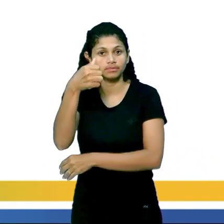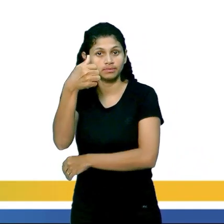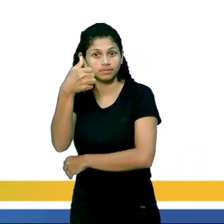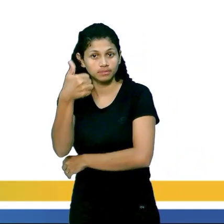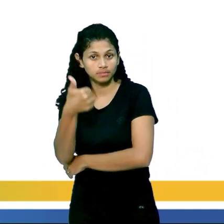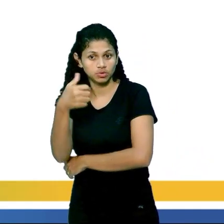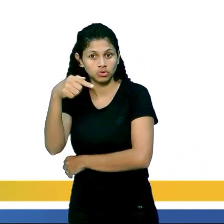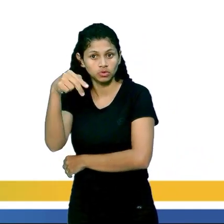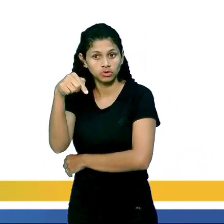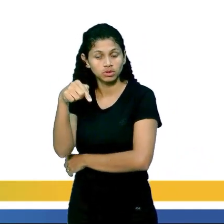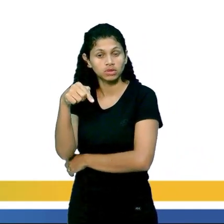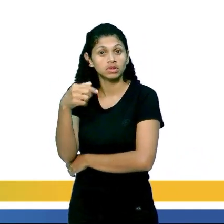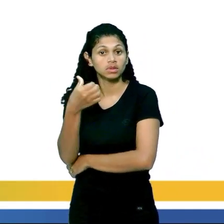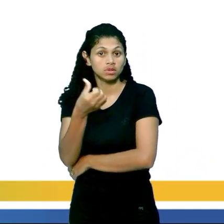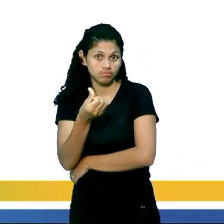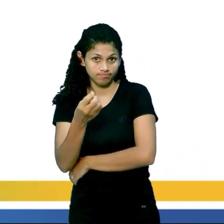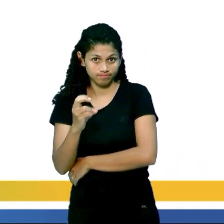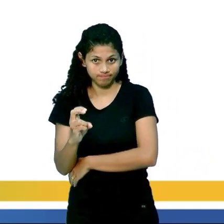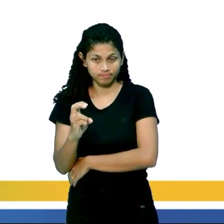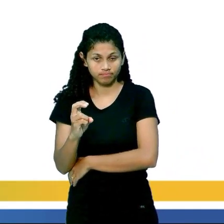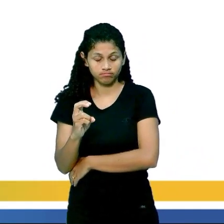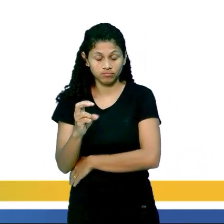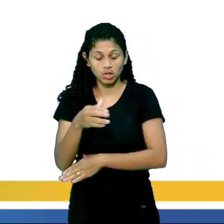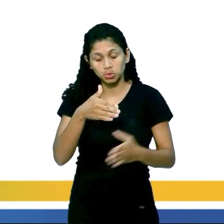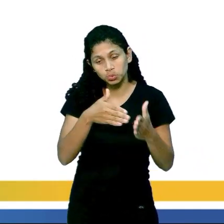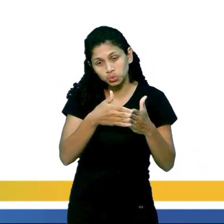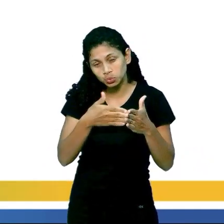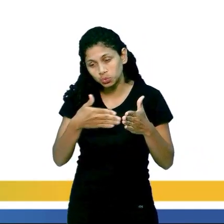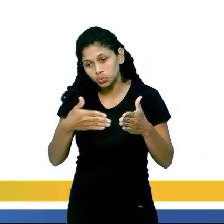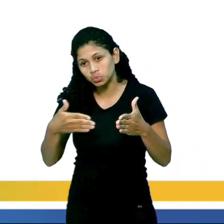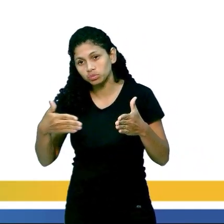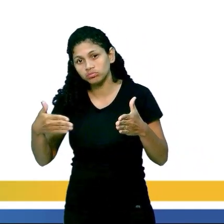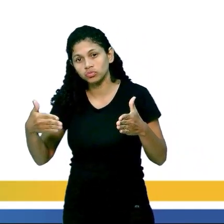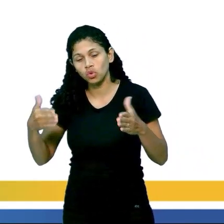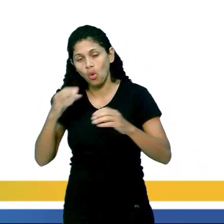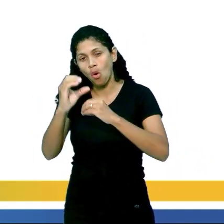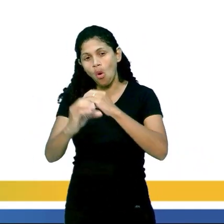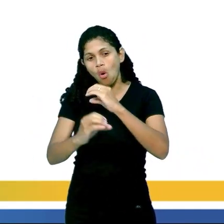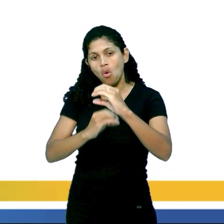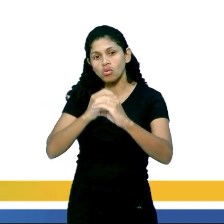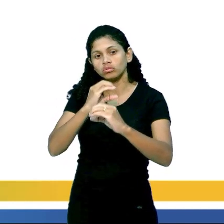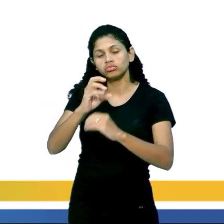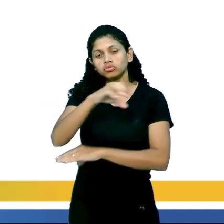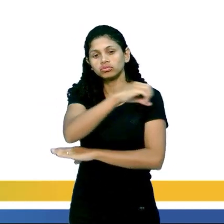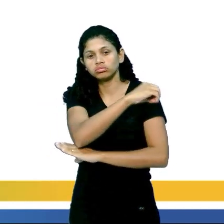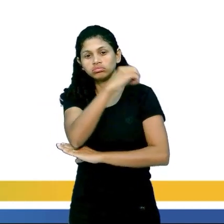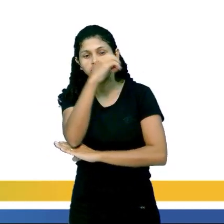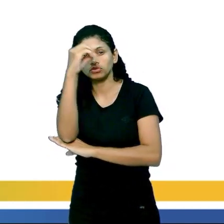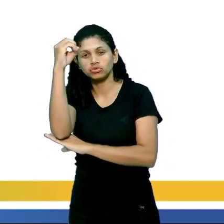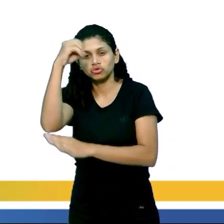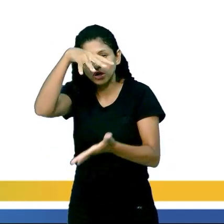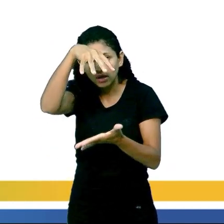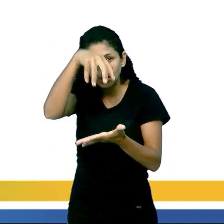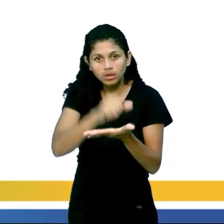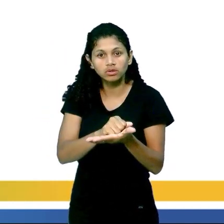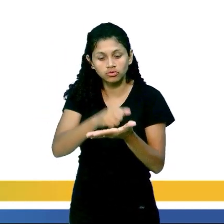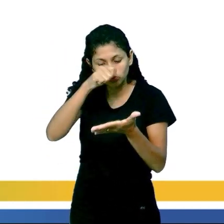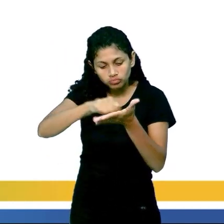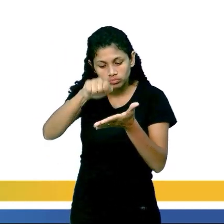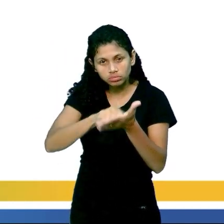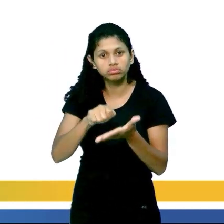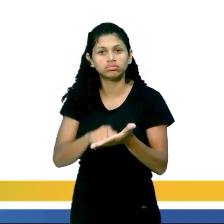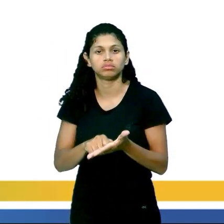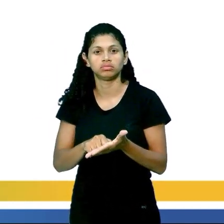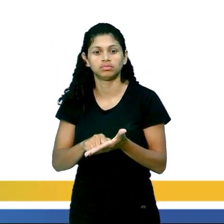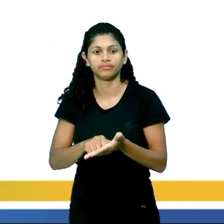1765. Desde então, todos os ciclos de atividade magnética do Sol têm sido registrados. Aí vem a